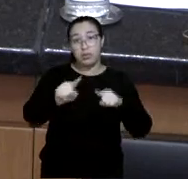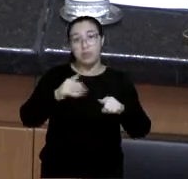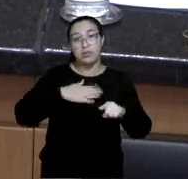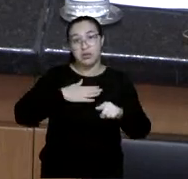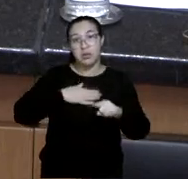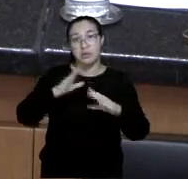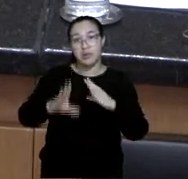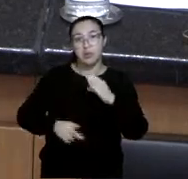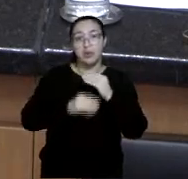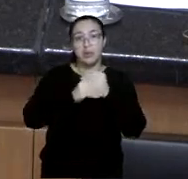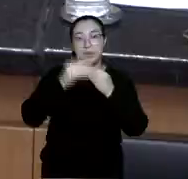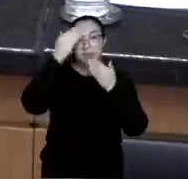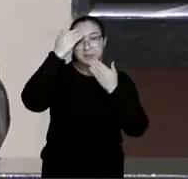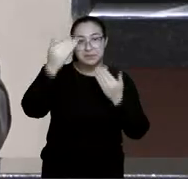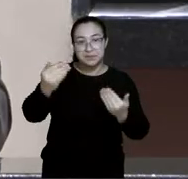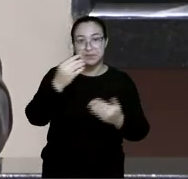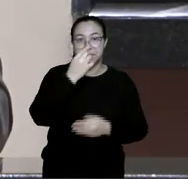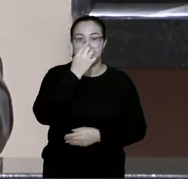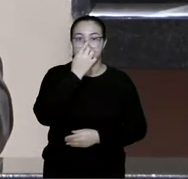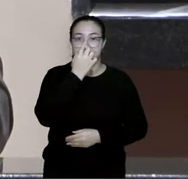emenda. Obrigada.